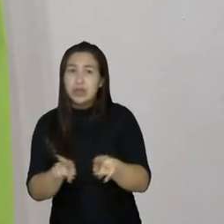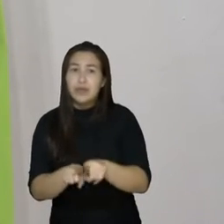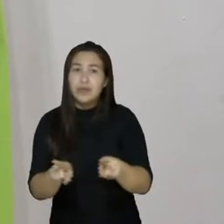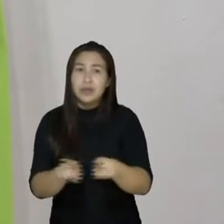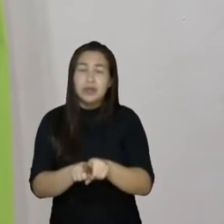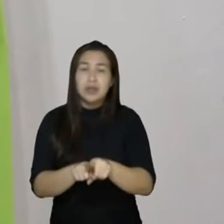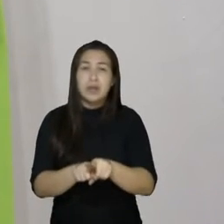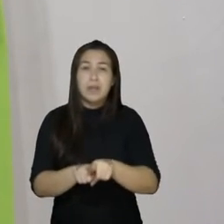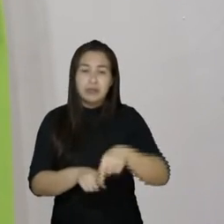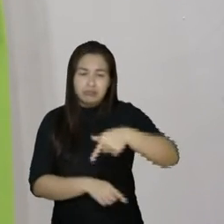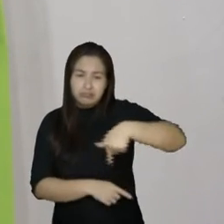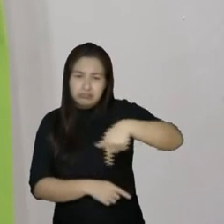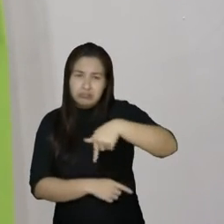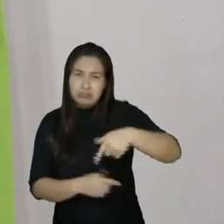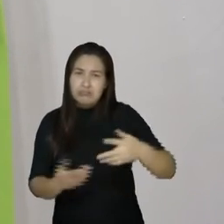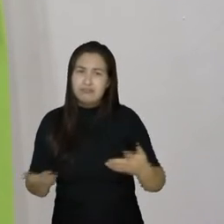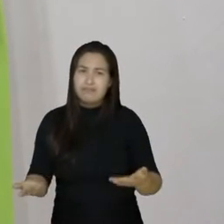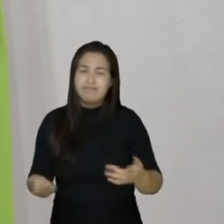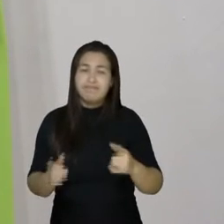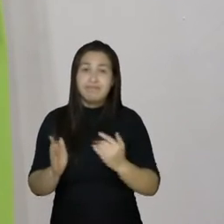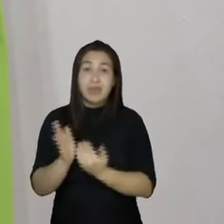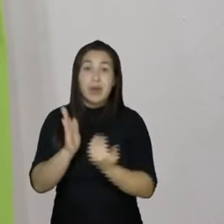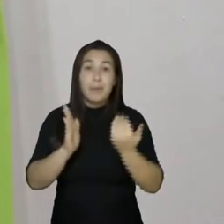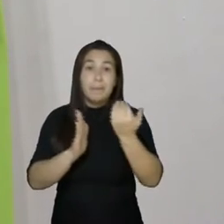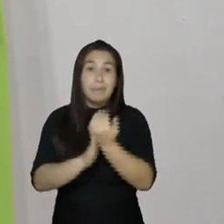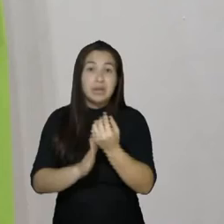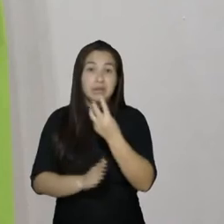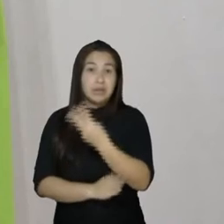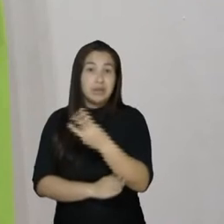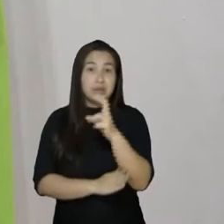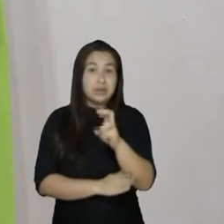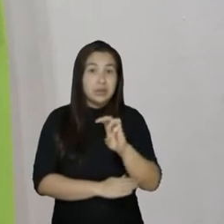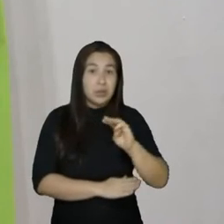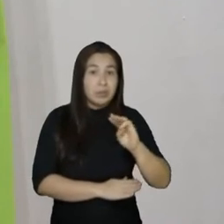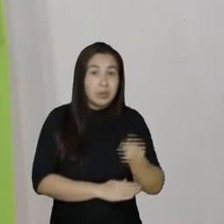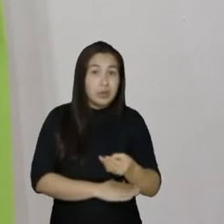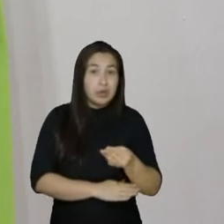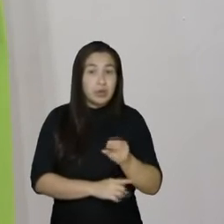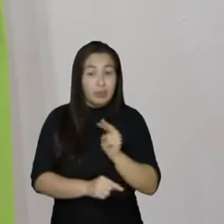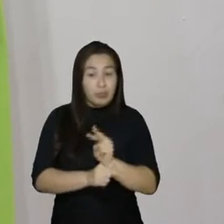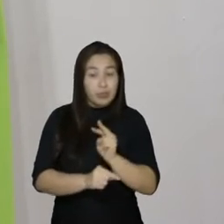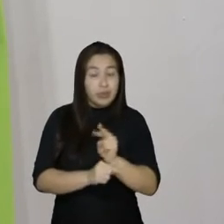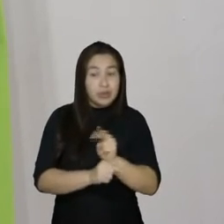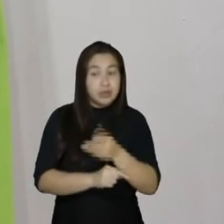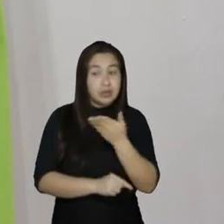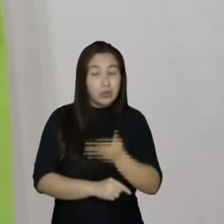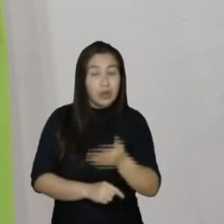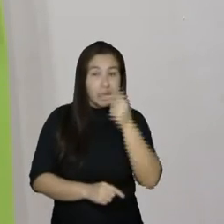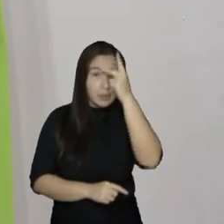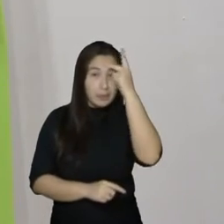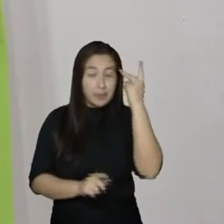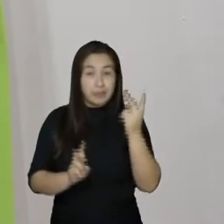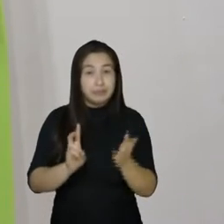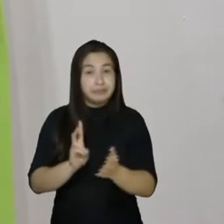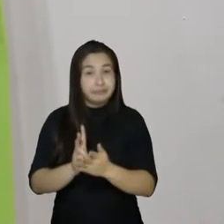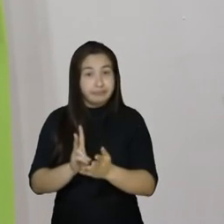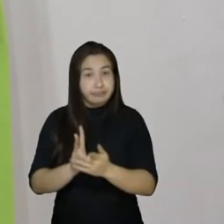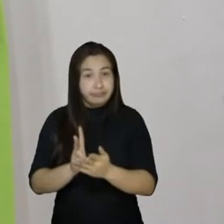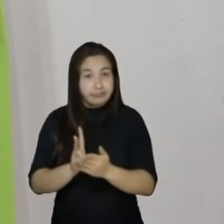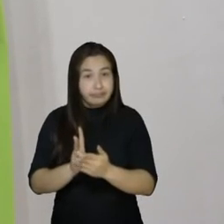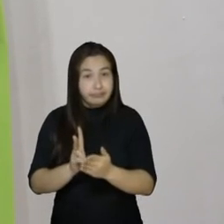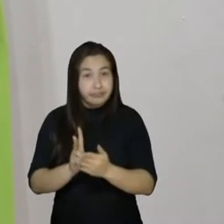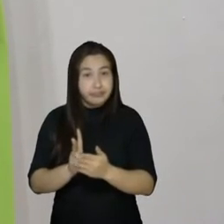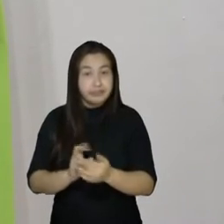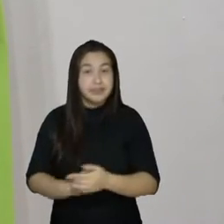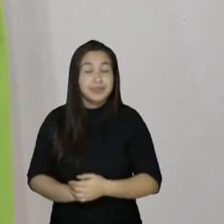O aumento de 335 milhões no investimento de proteção aos índios, através do governo federal. 80